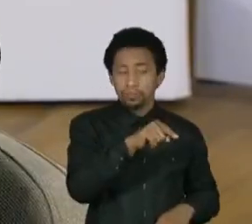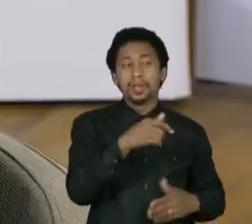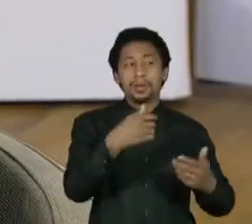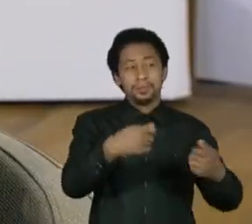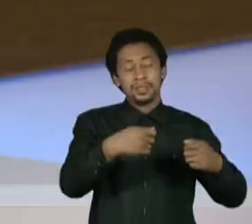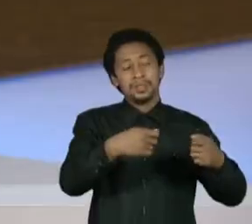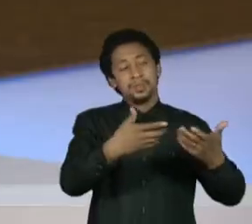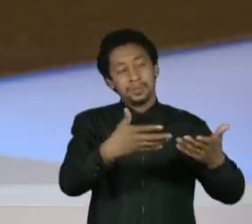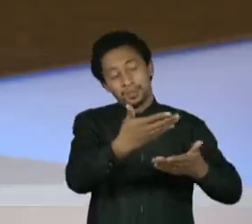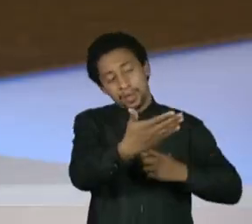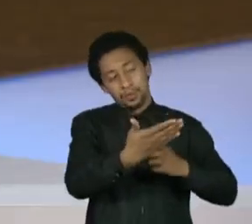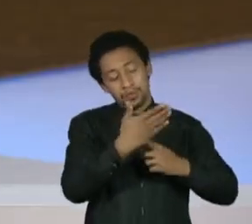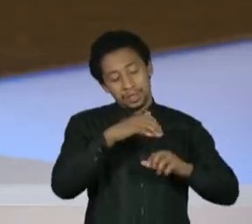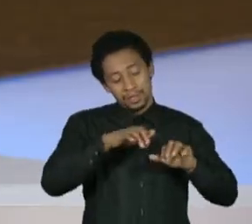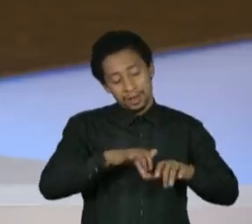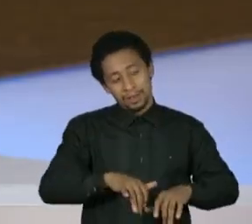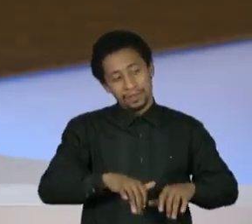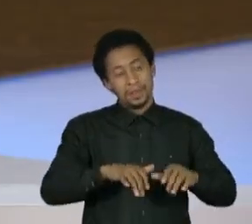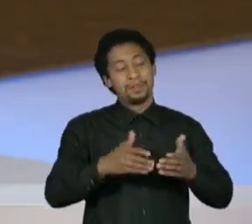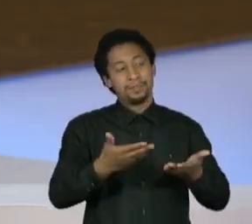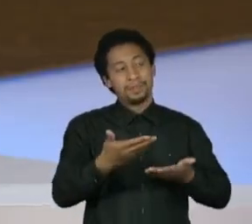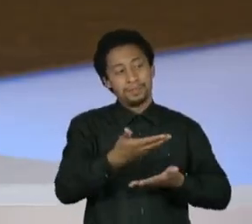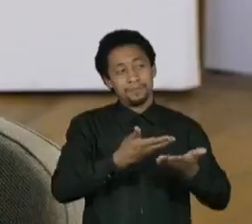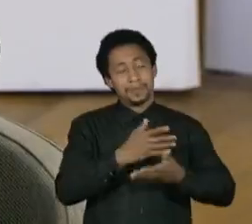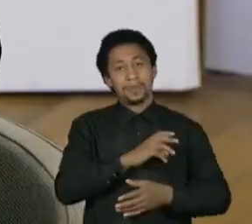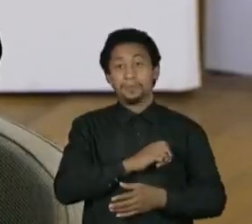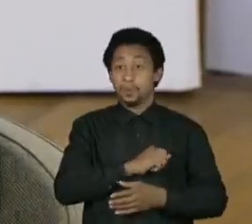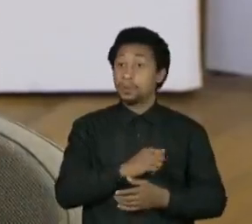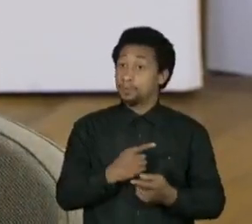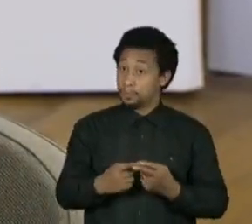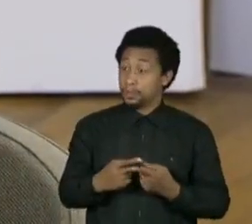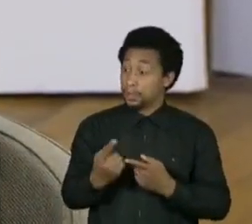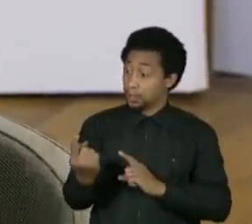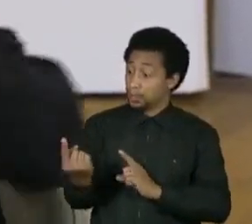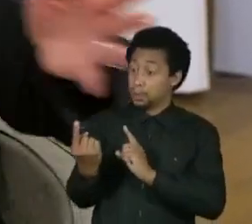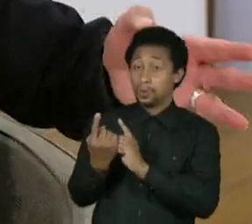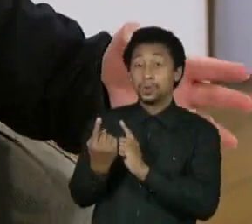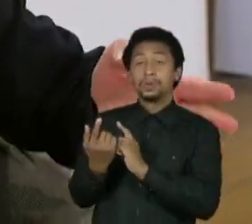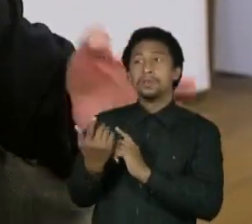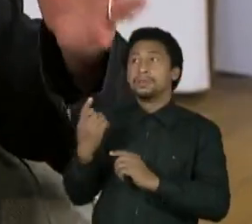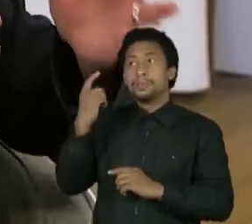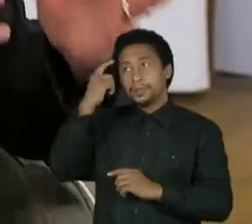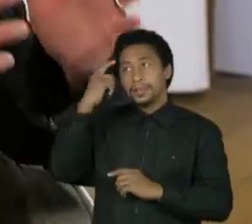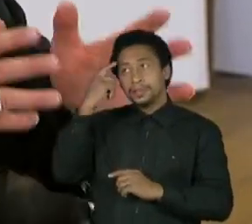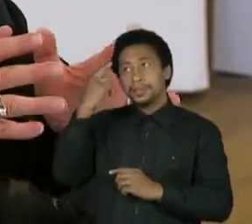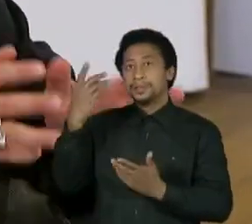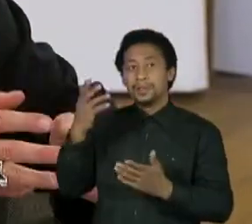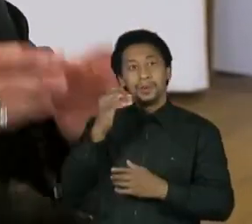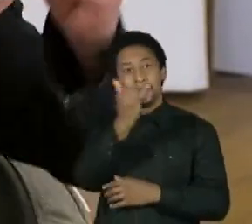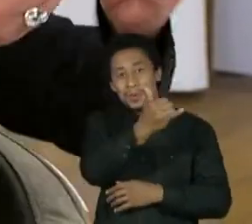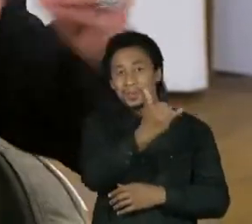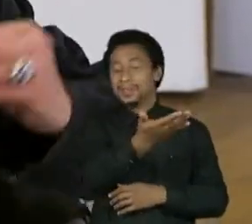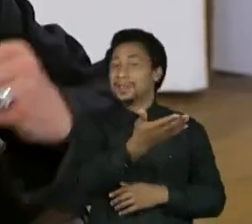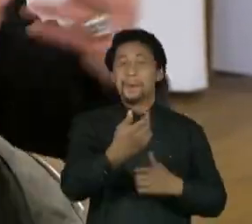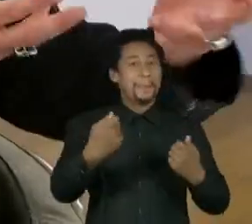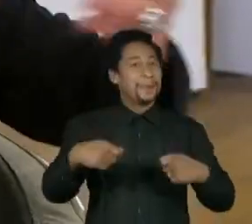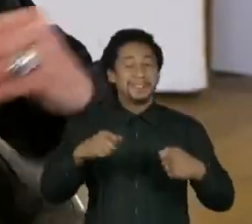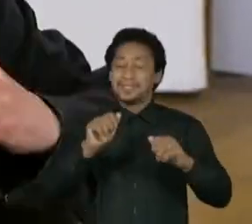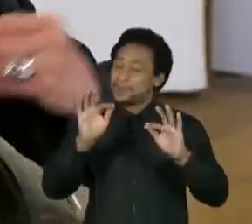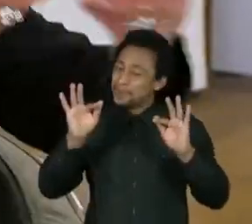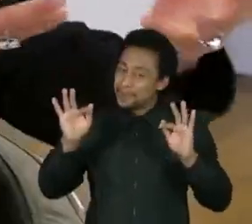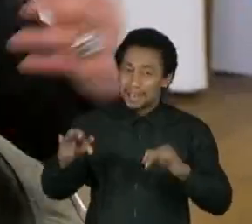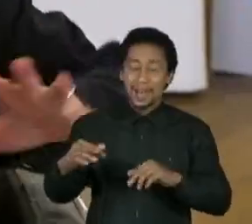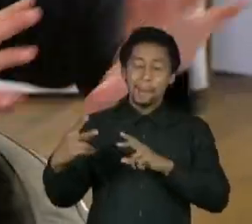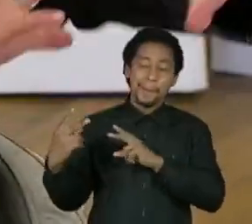até aquela última parte que é um encontro eu com Sócrates viu na minha cabeça naquele momento eu com tempo de chuva aí tem que no final tem que